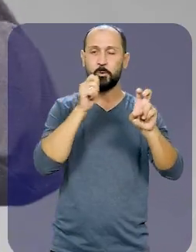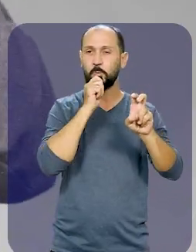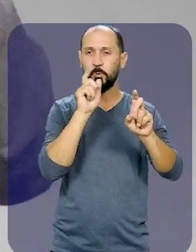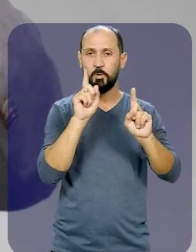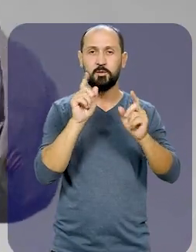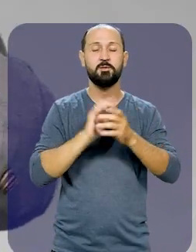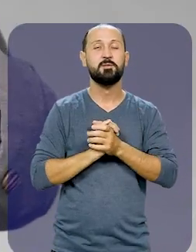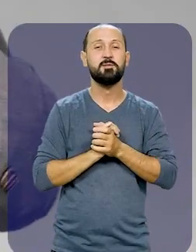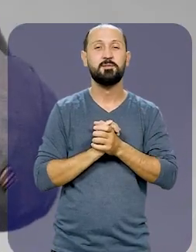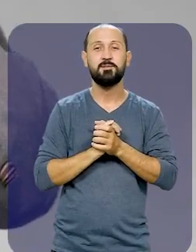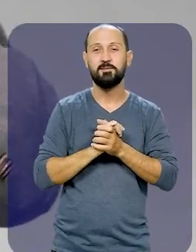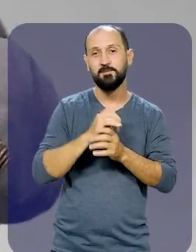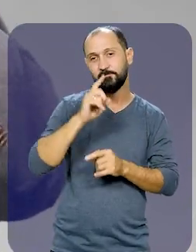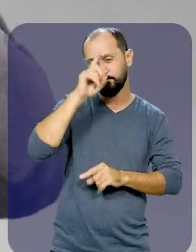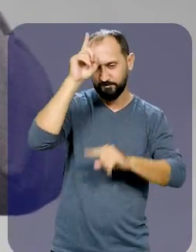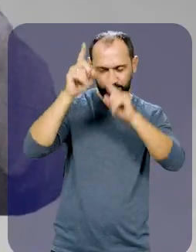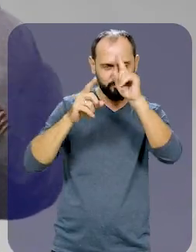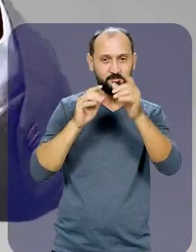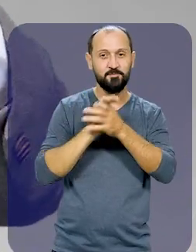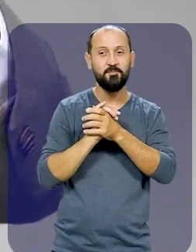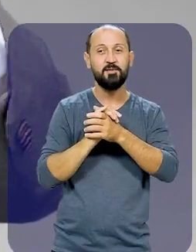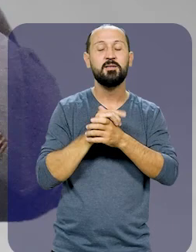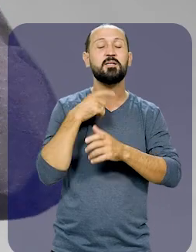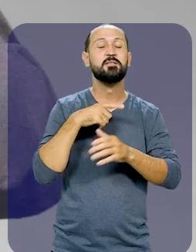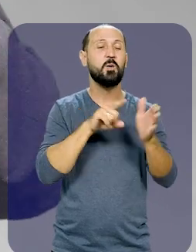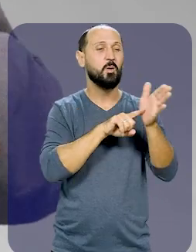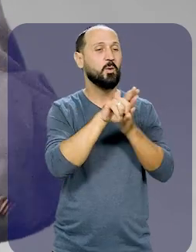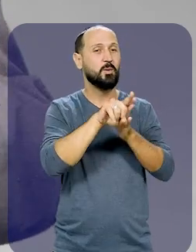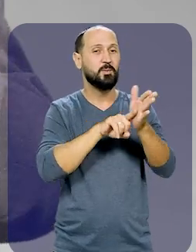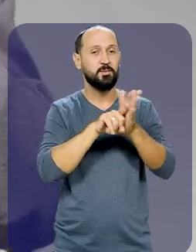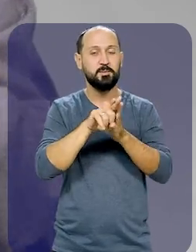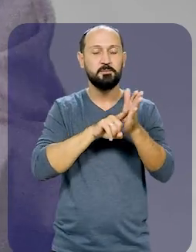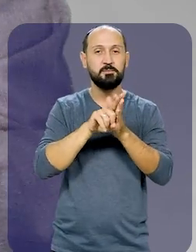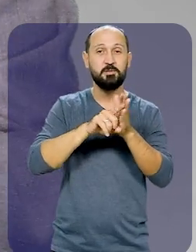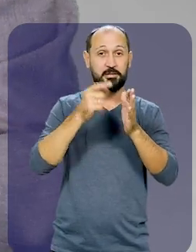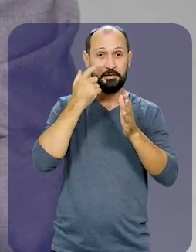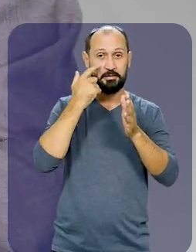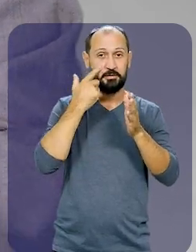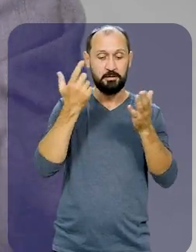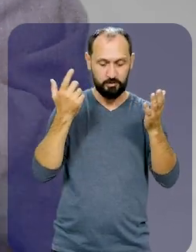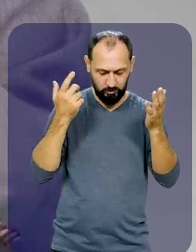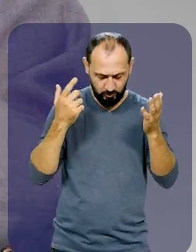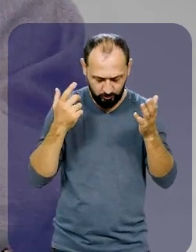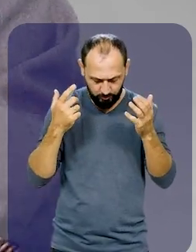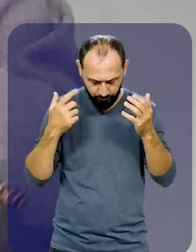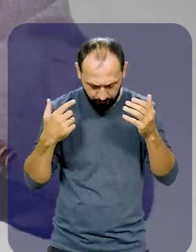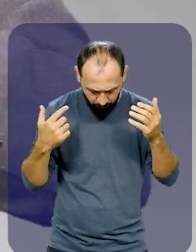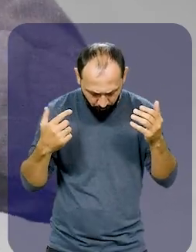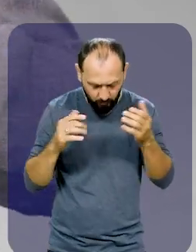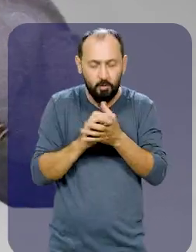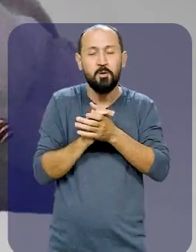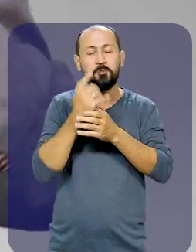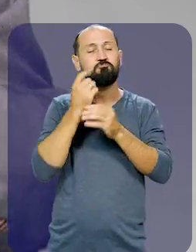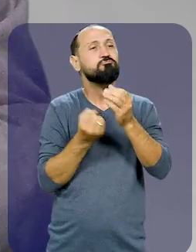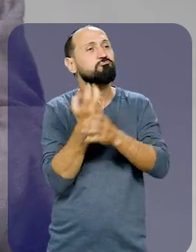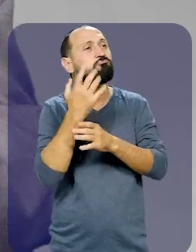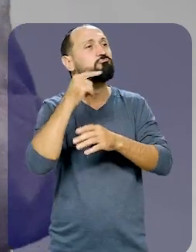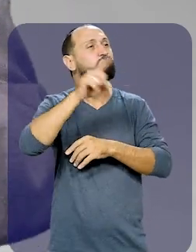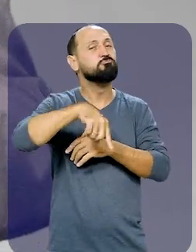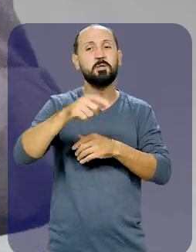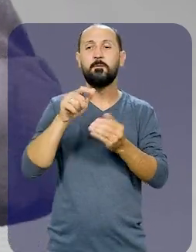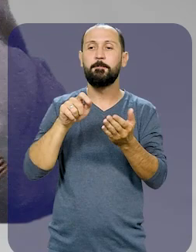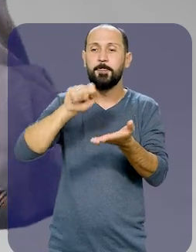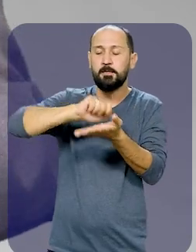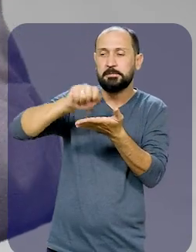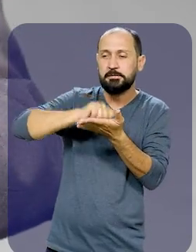isso não é uma invenção. Isso são pesquisas das maiores universidades do mundo, com publicações nas maiores